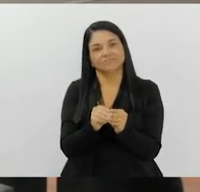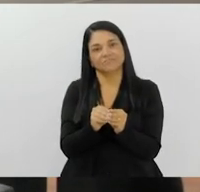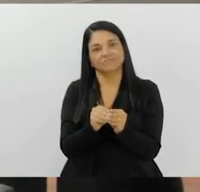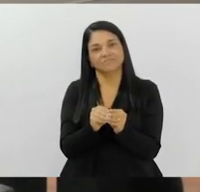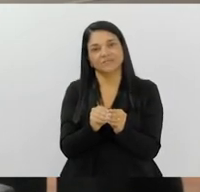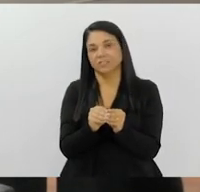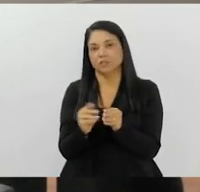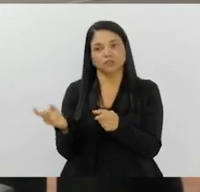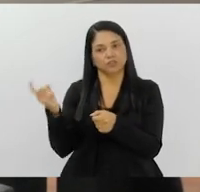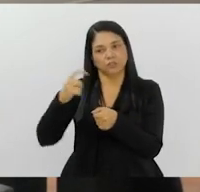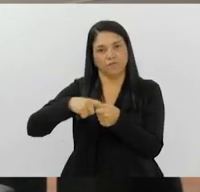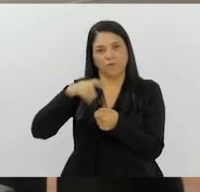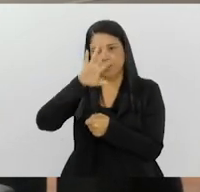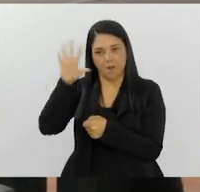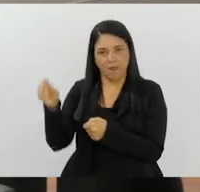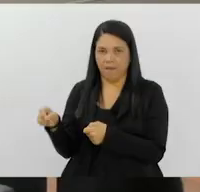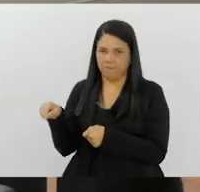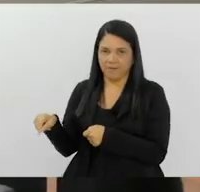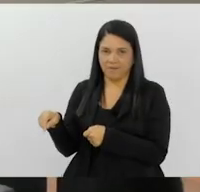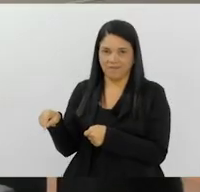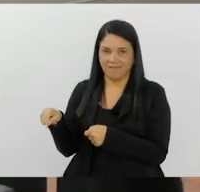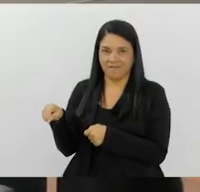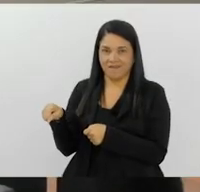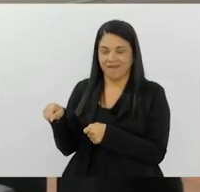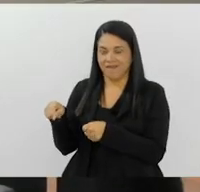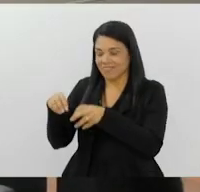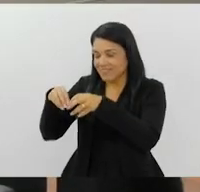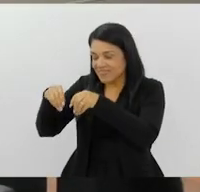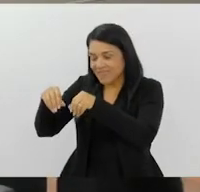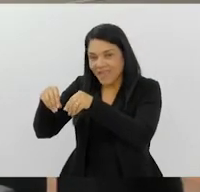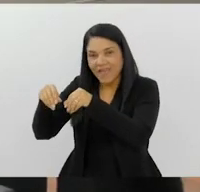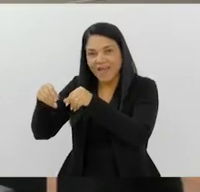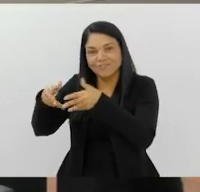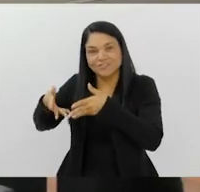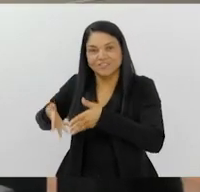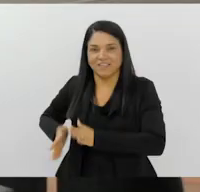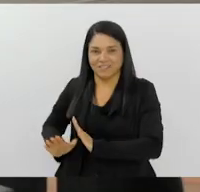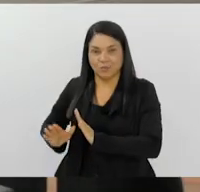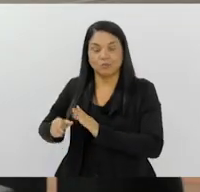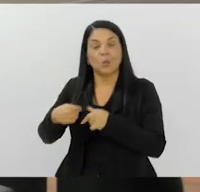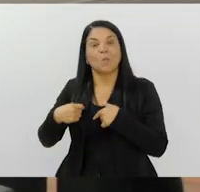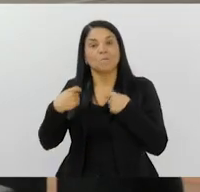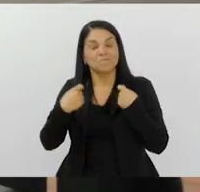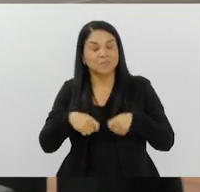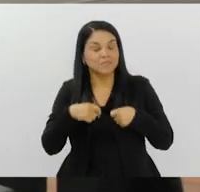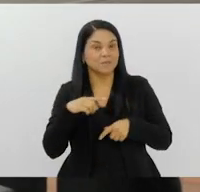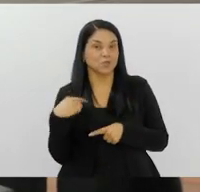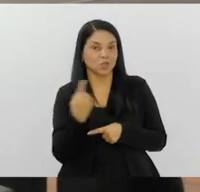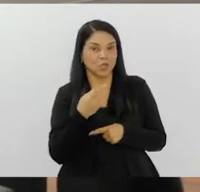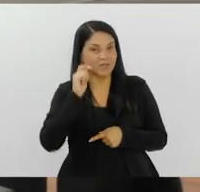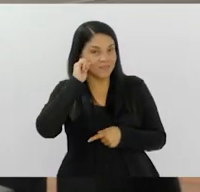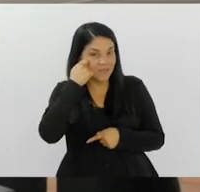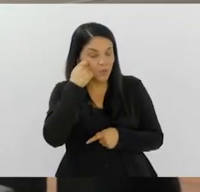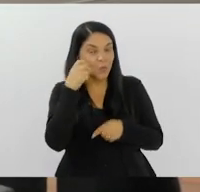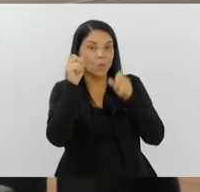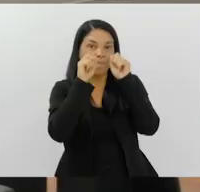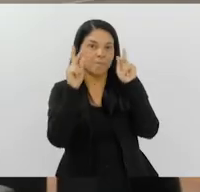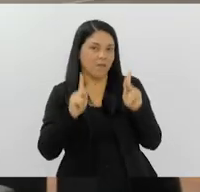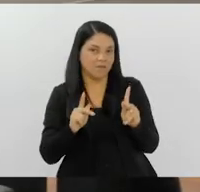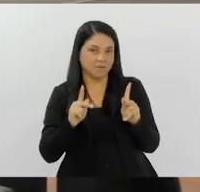para a África que é Nossa Terra mãe então nós precisamos ter paz na terra que nós não